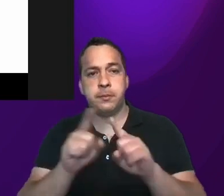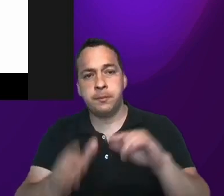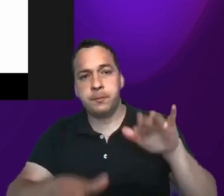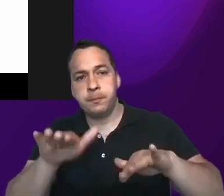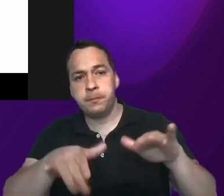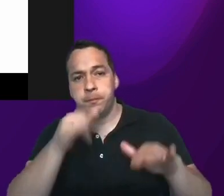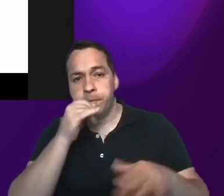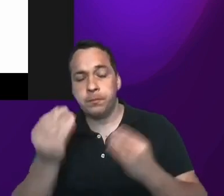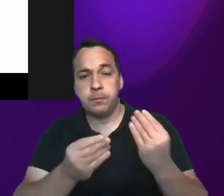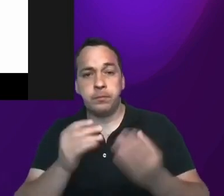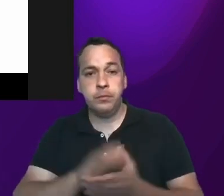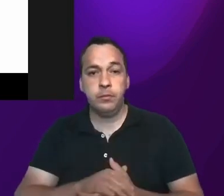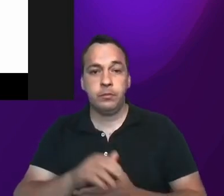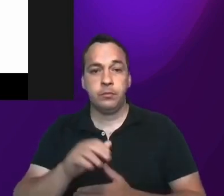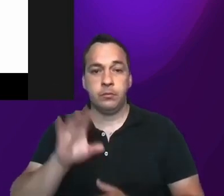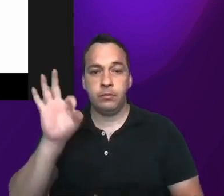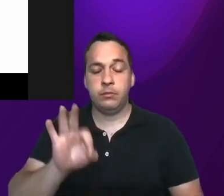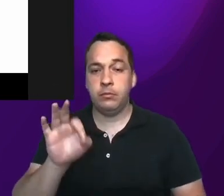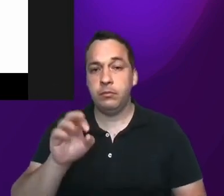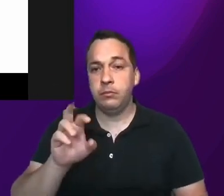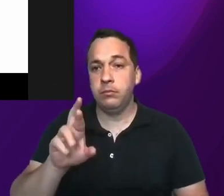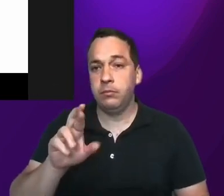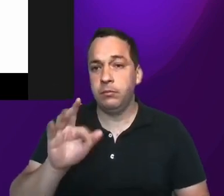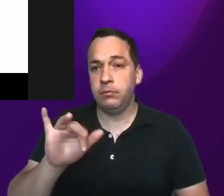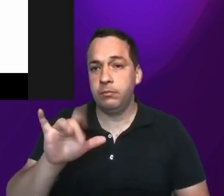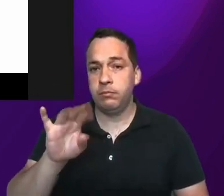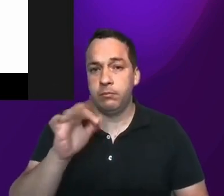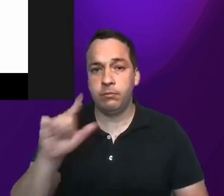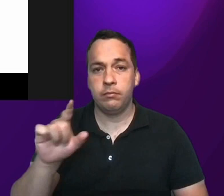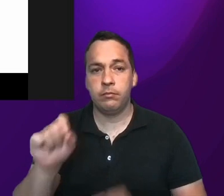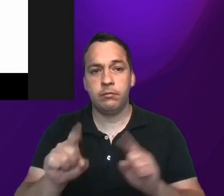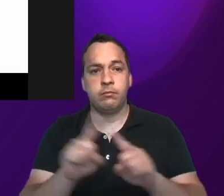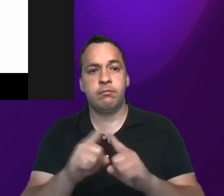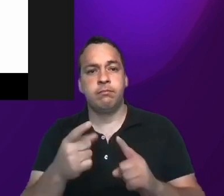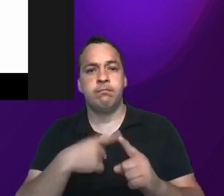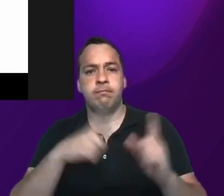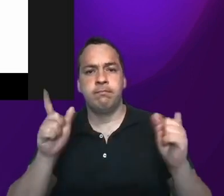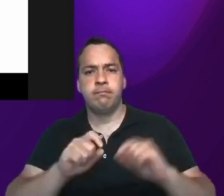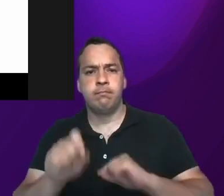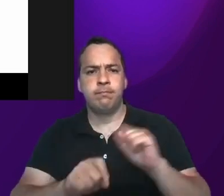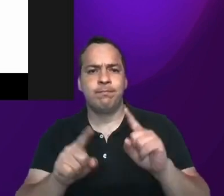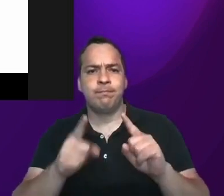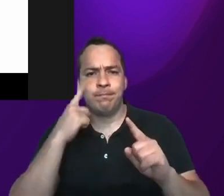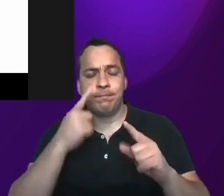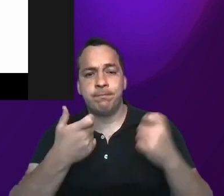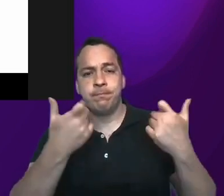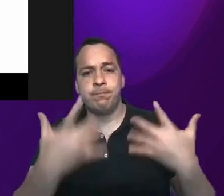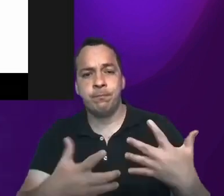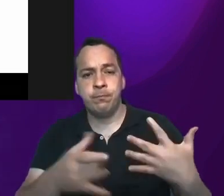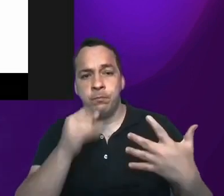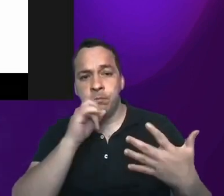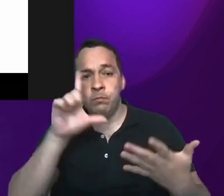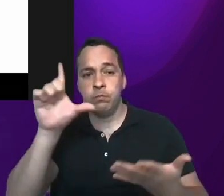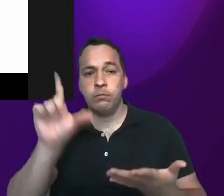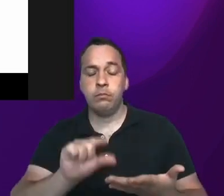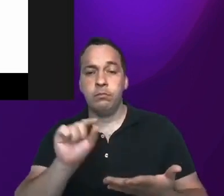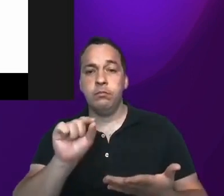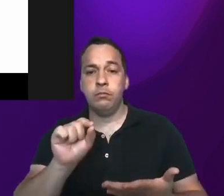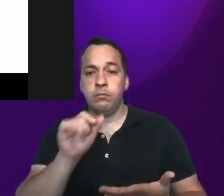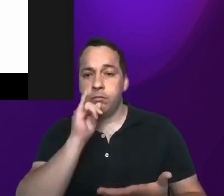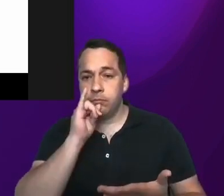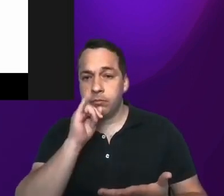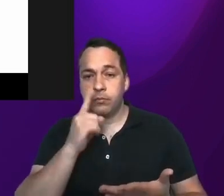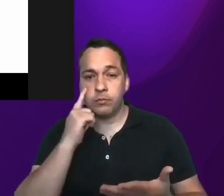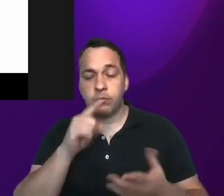de filtração e a capacidade de refilling do paciente é o que vai determinar nessa diminuição do